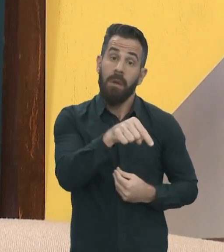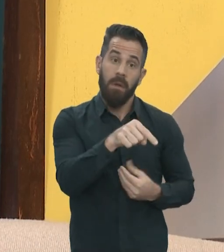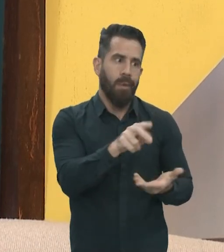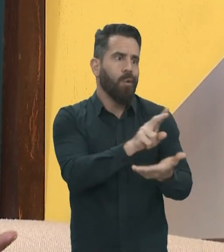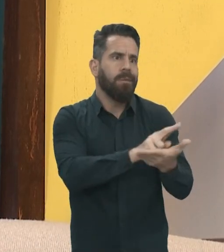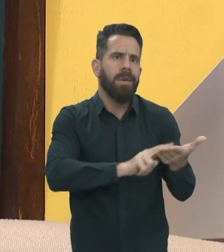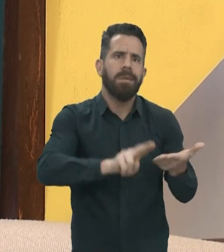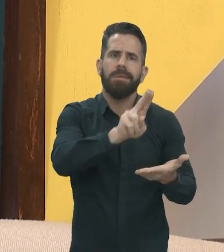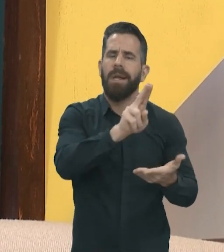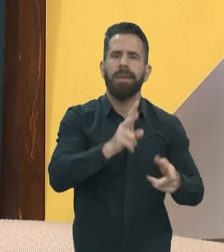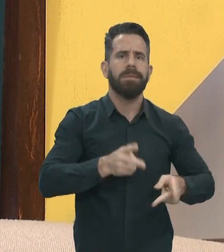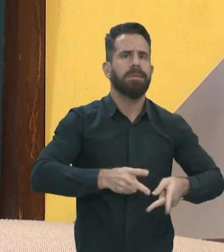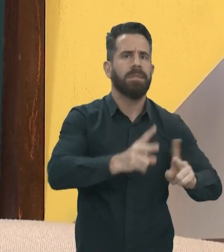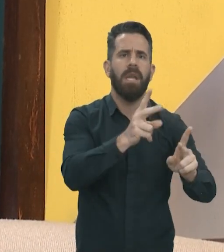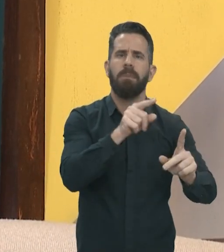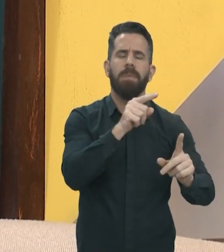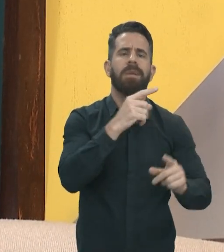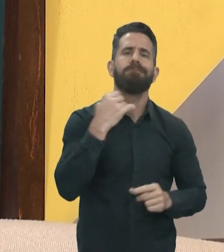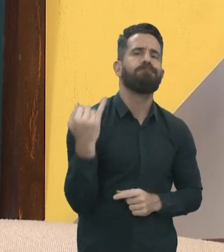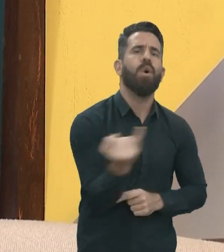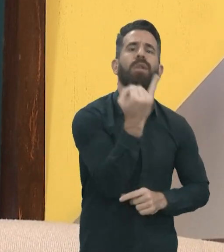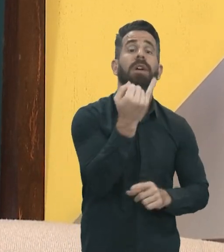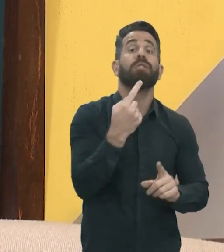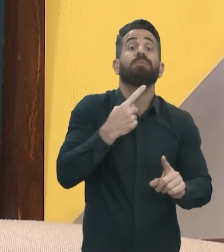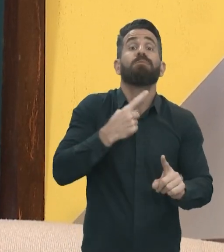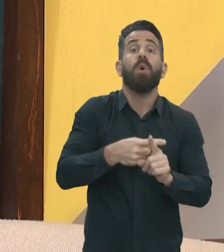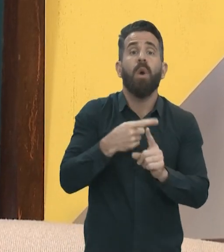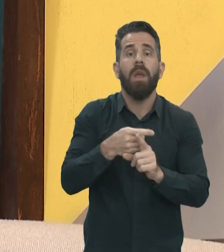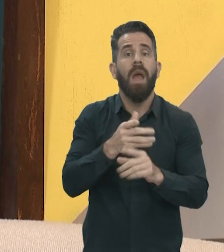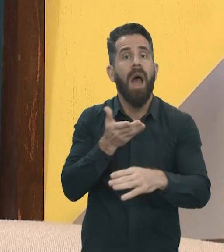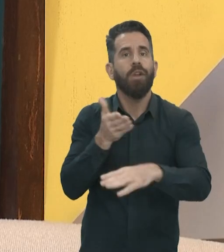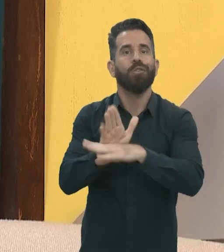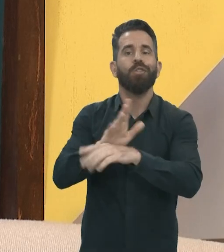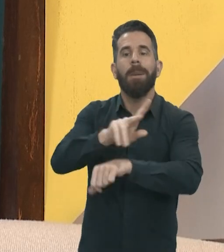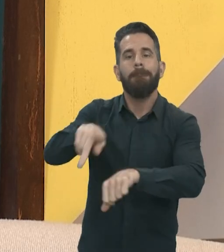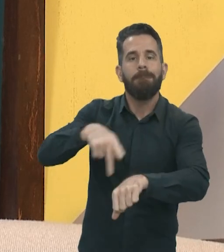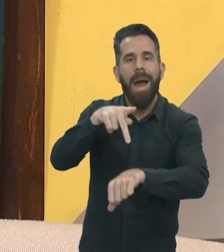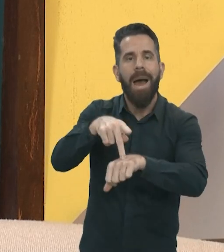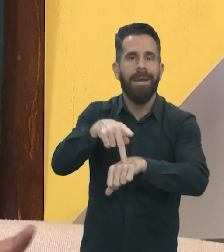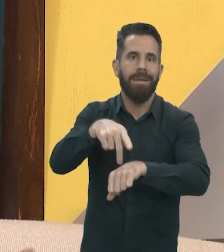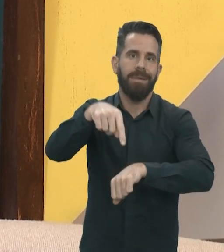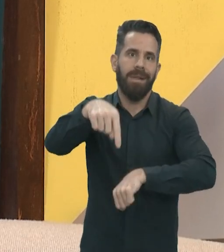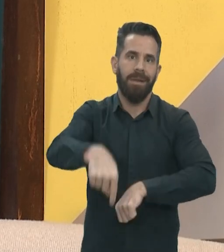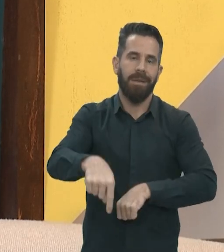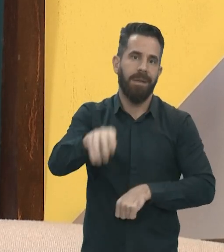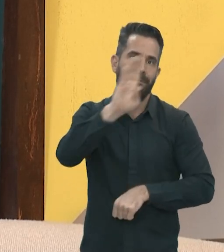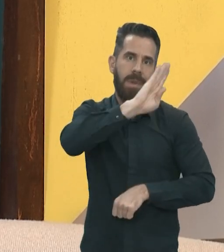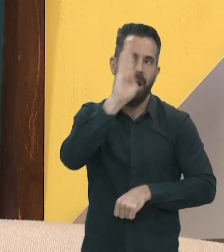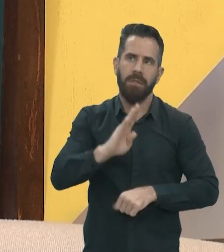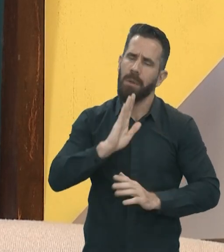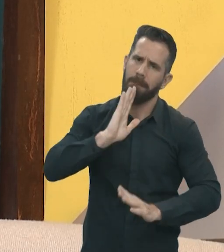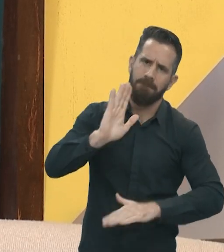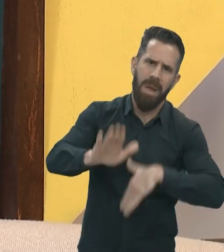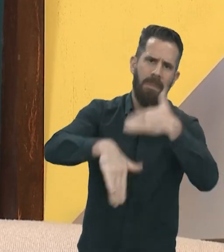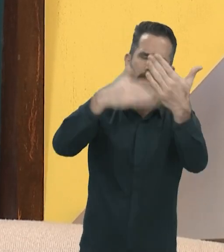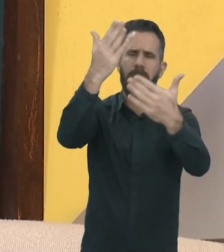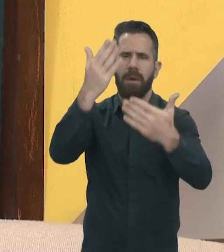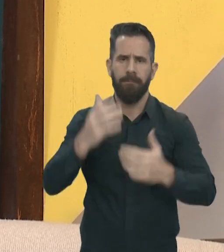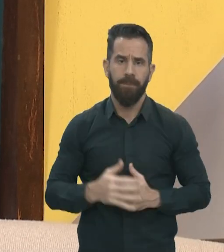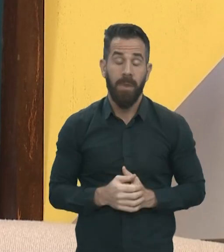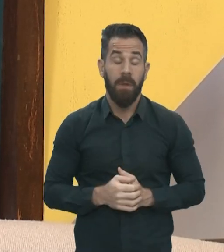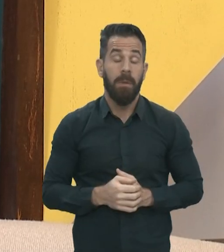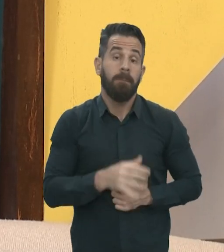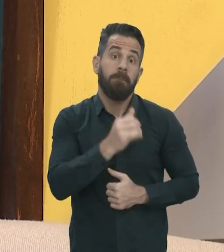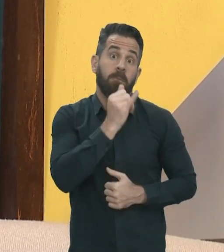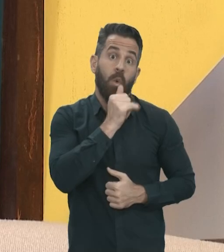com ações de ponta. E aí a nossa chapa, que é a chapa 2, ela está articulando diferentes frentes, não só